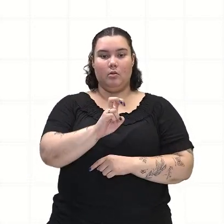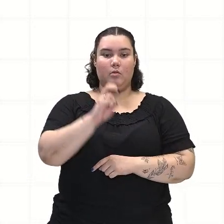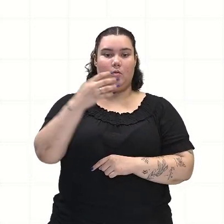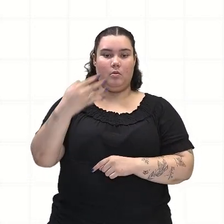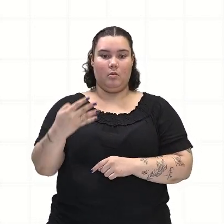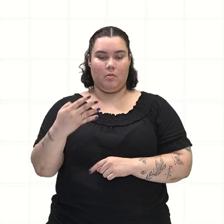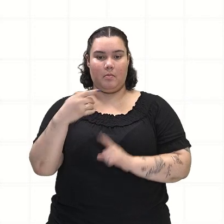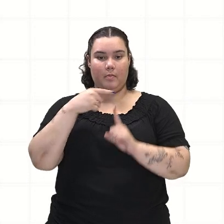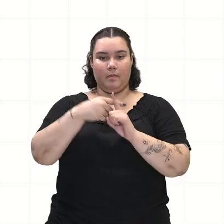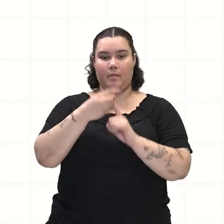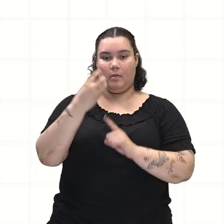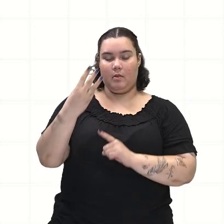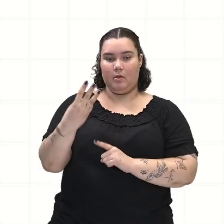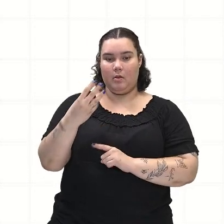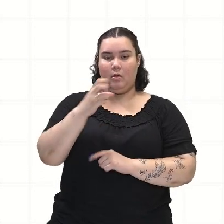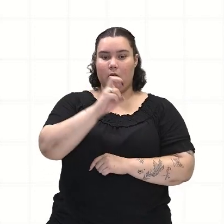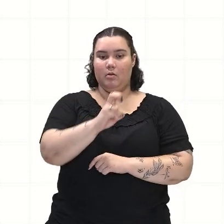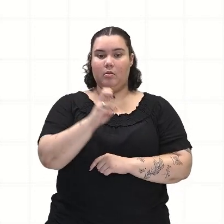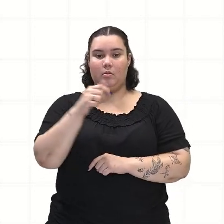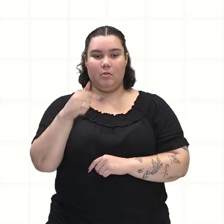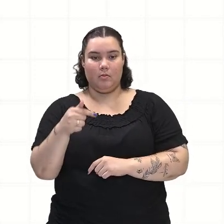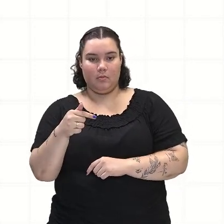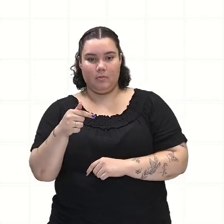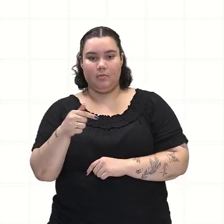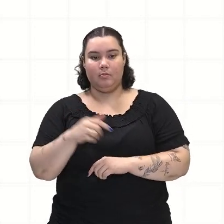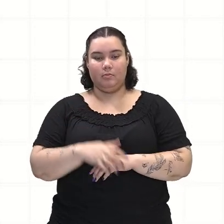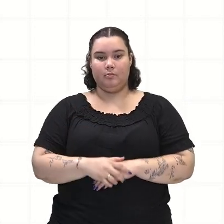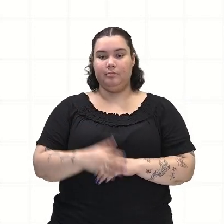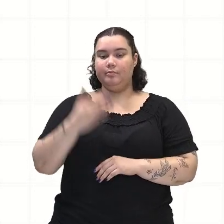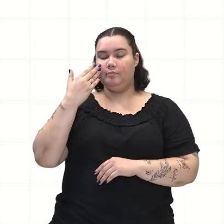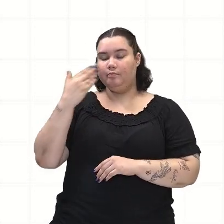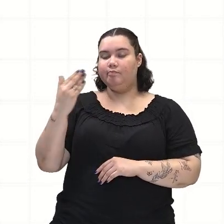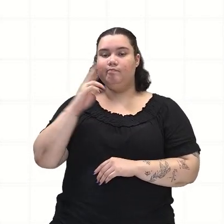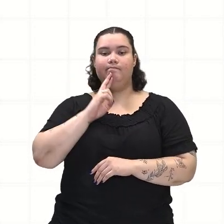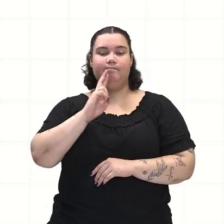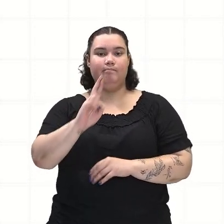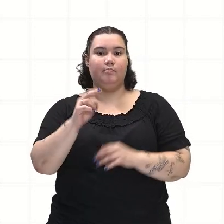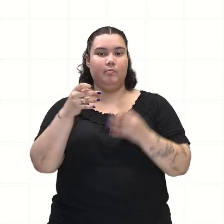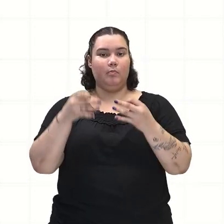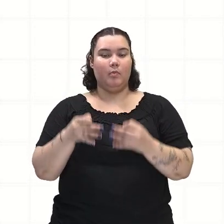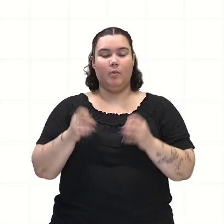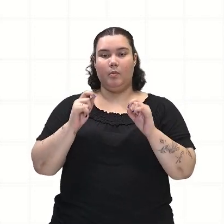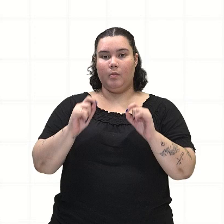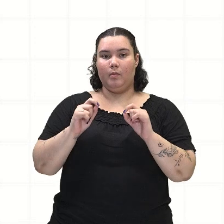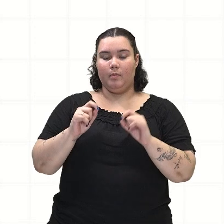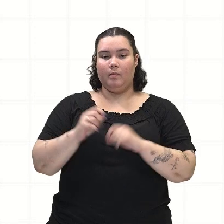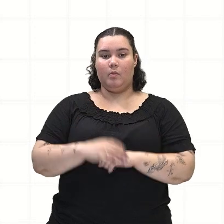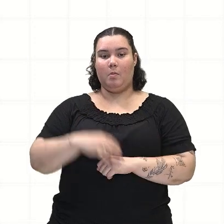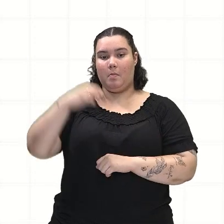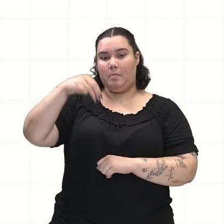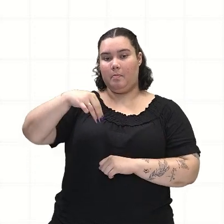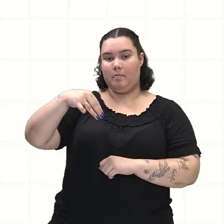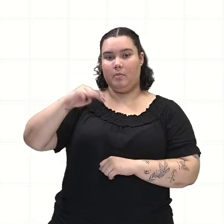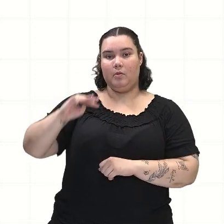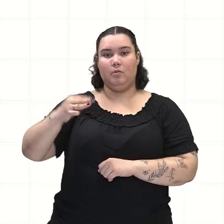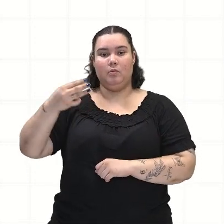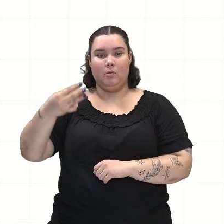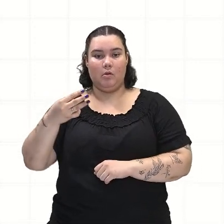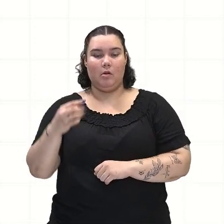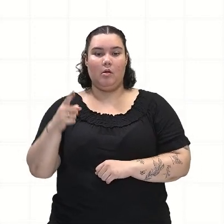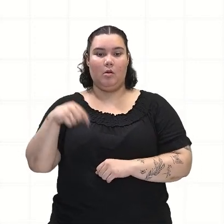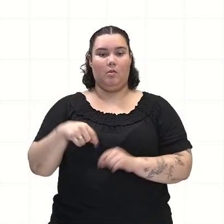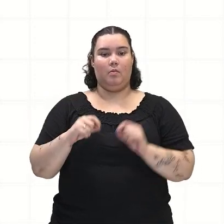Com 3, 57. Então, por isso, o volume em metros cúbicos vai